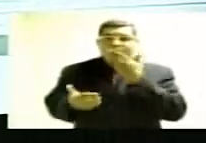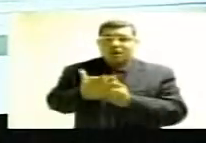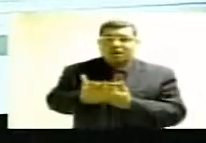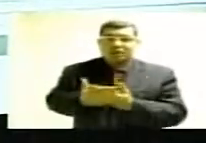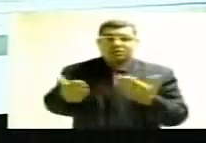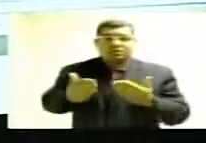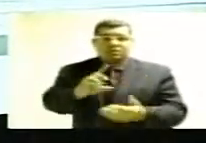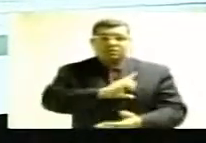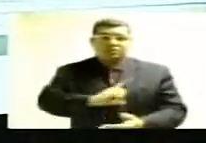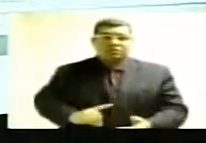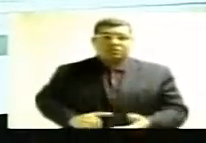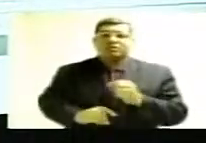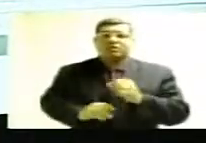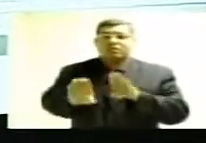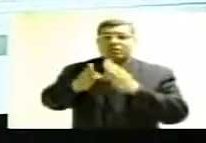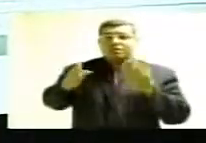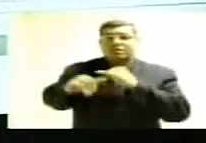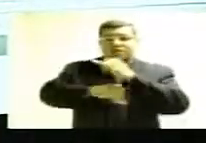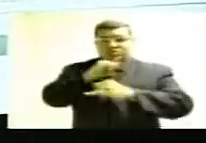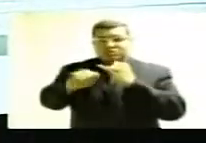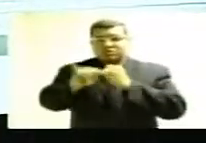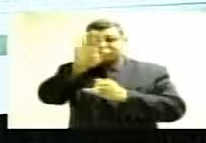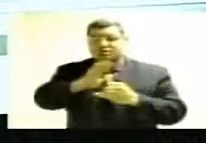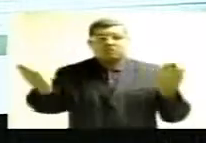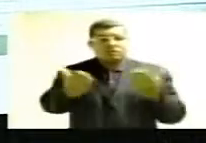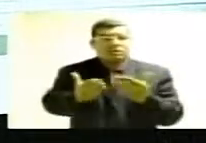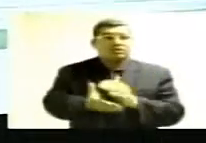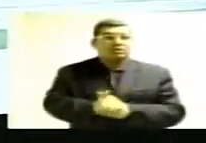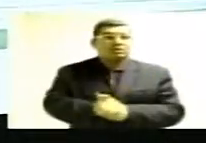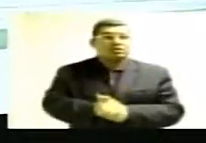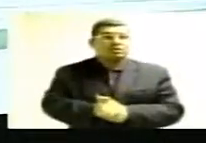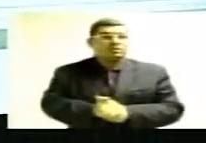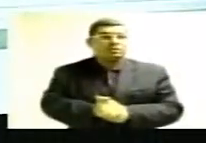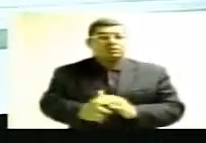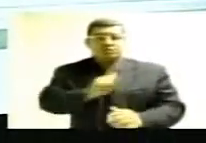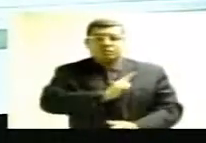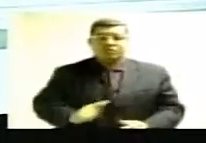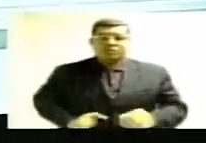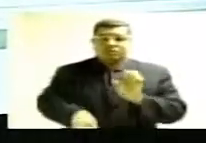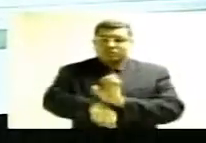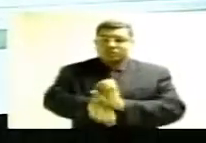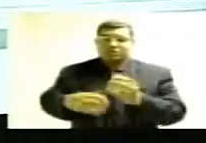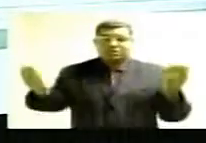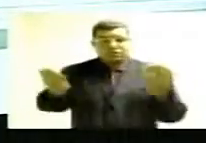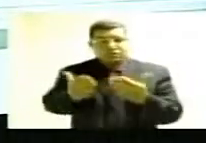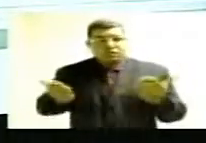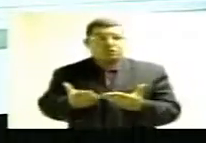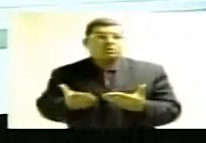deputado Abdala, é abrir o site Transparência hoje. O governo do estado